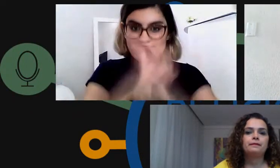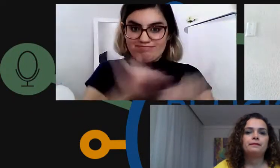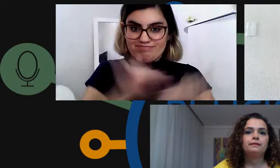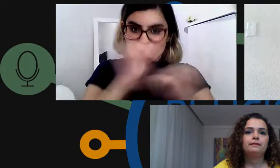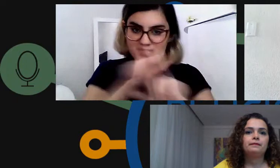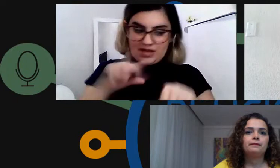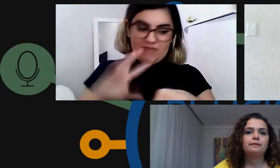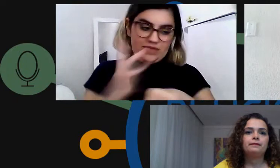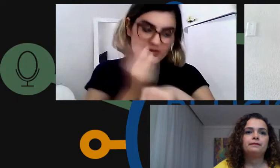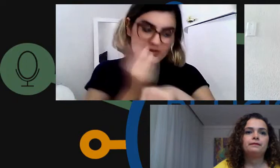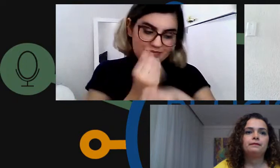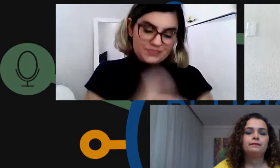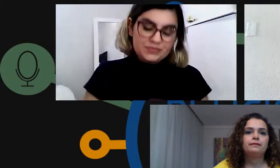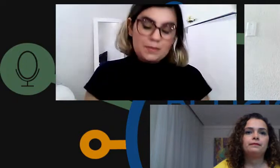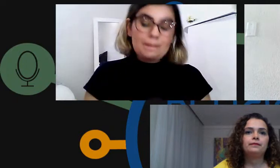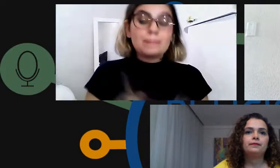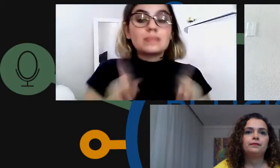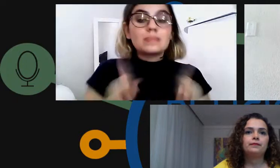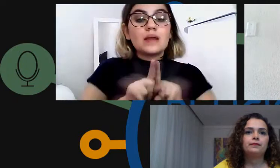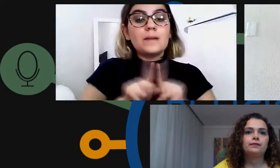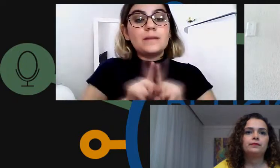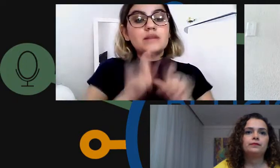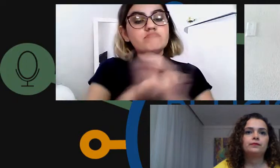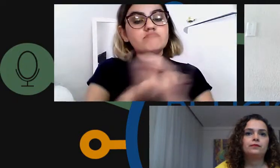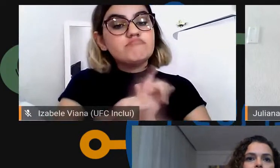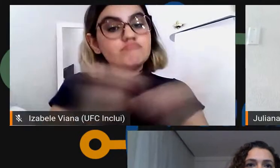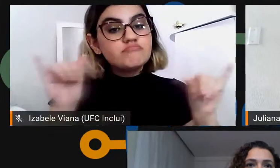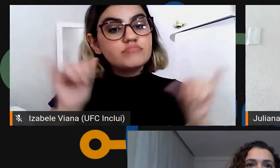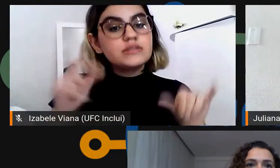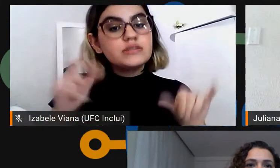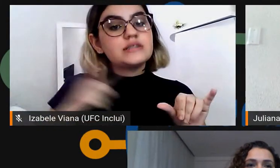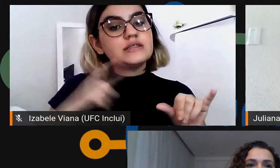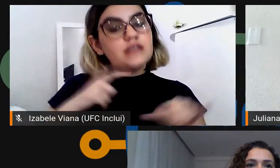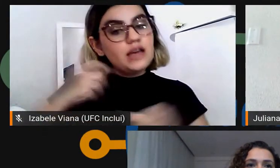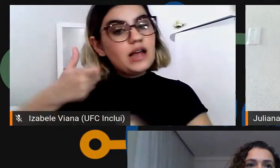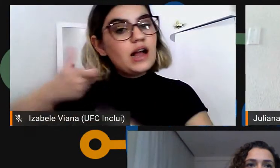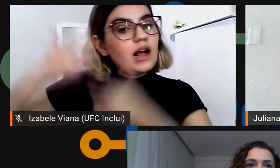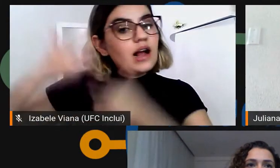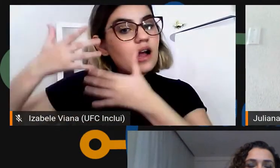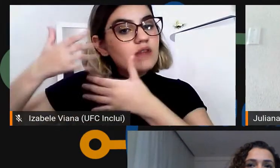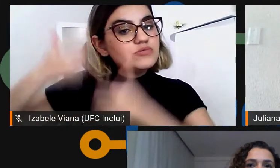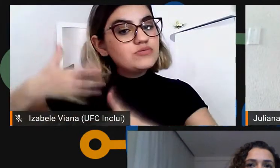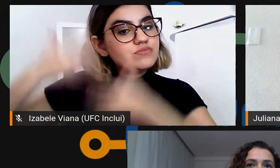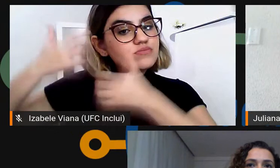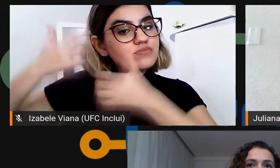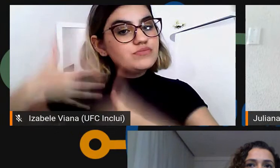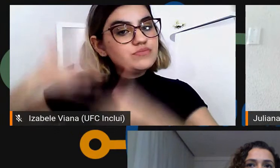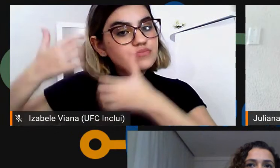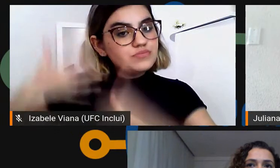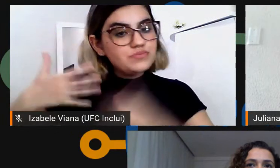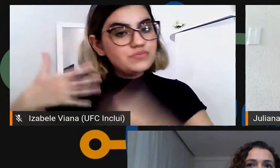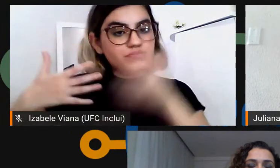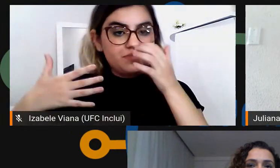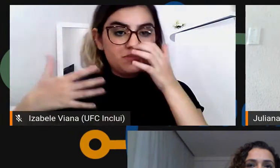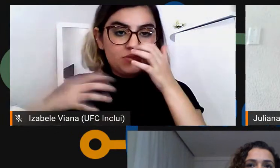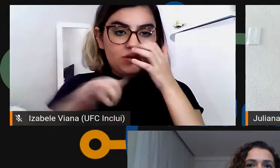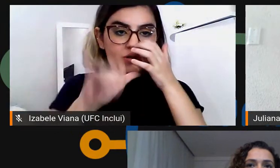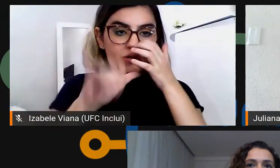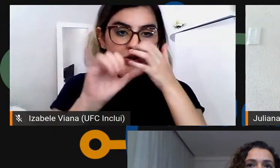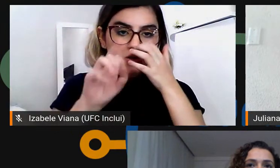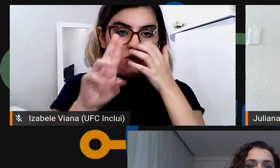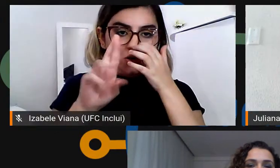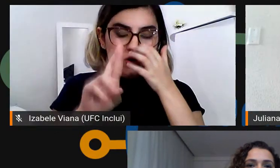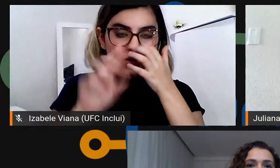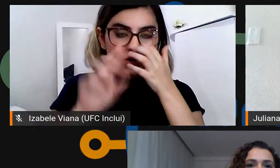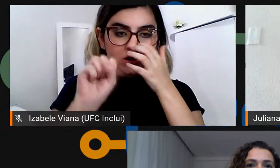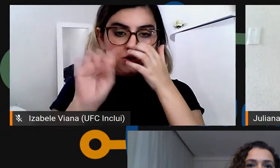também que está disponível o recurso de audiodescrição chamado YourStream, e esse recurso para acessibilidade é